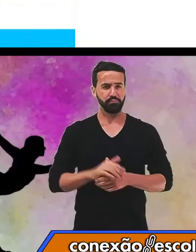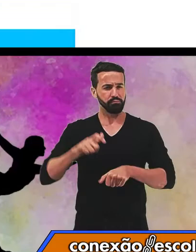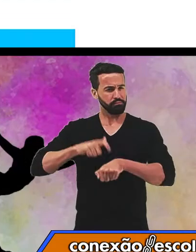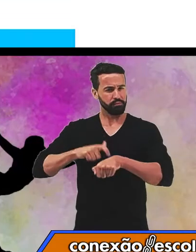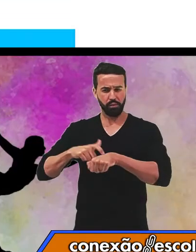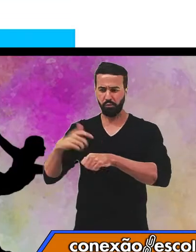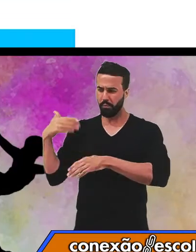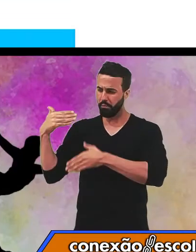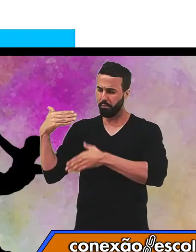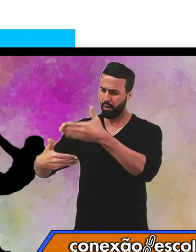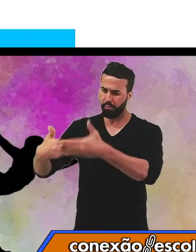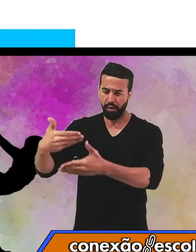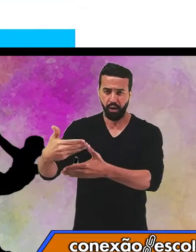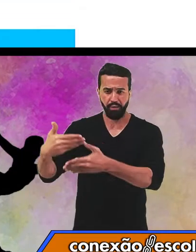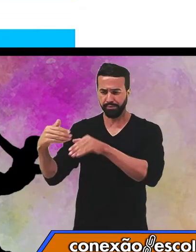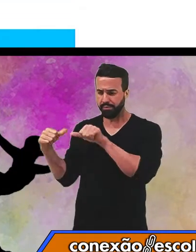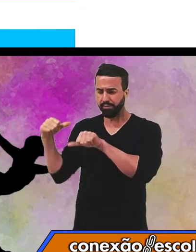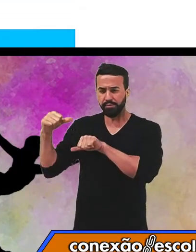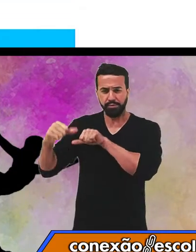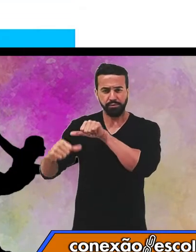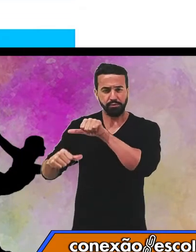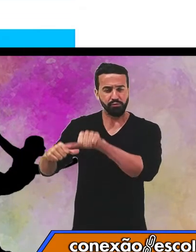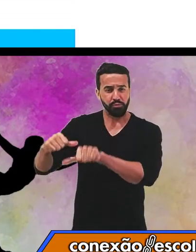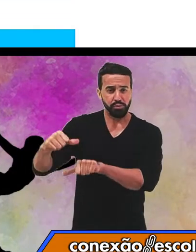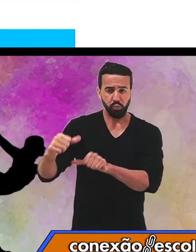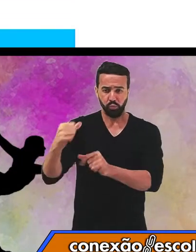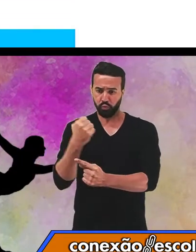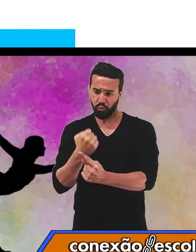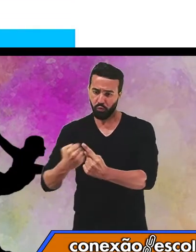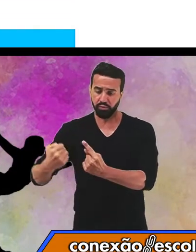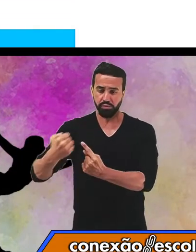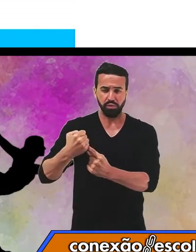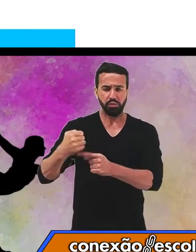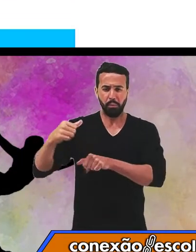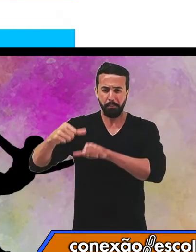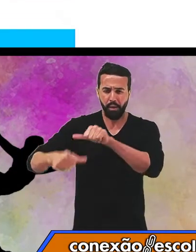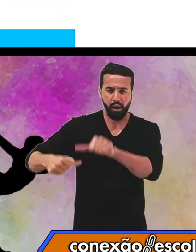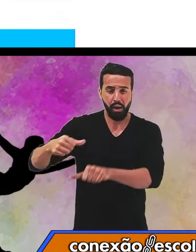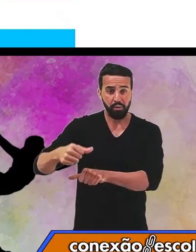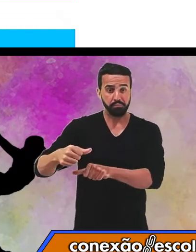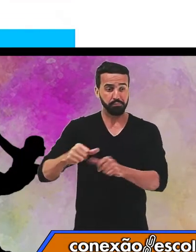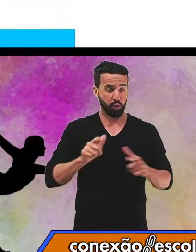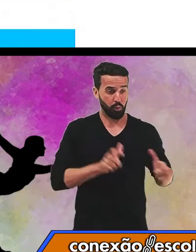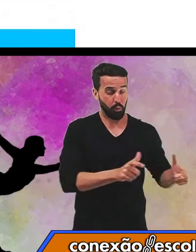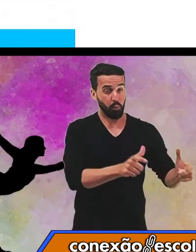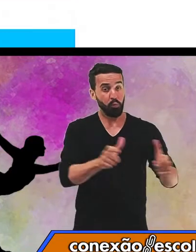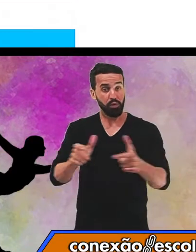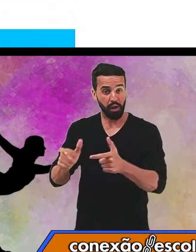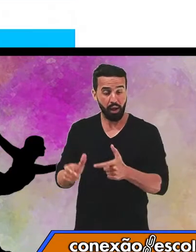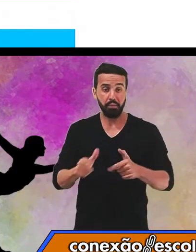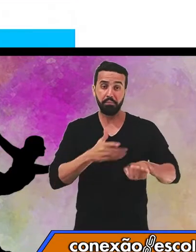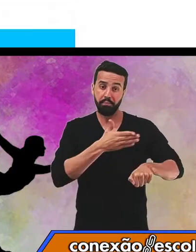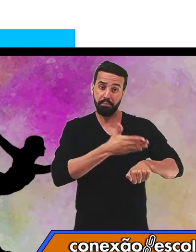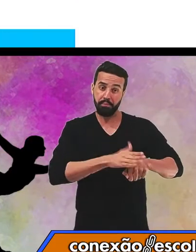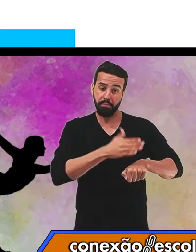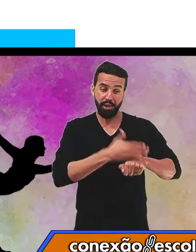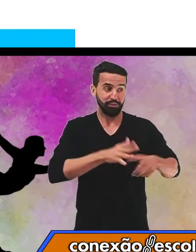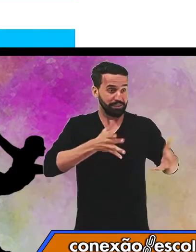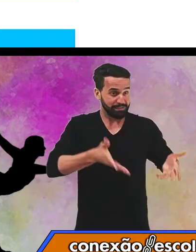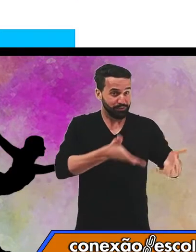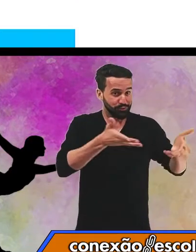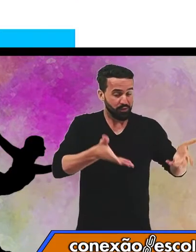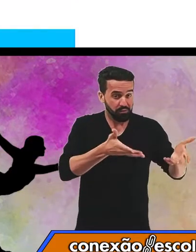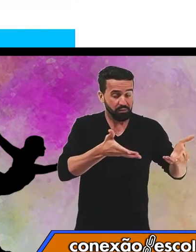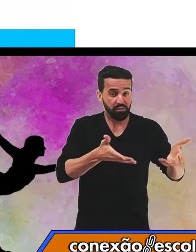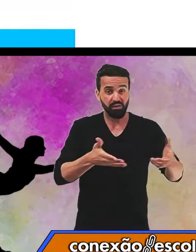as transformações e mudanças nas sociedades, em alguns lugares a prática da dança passou a ser